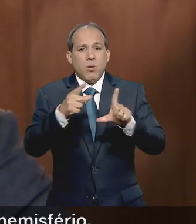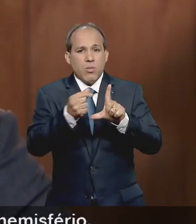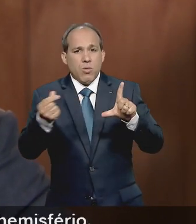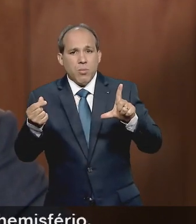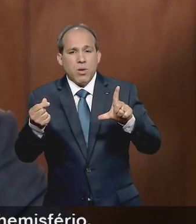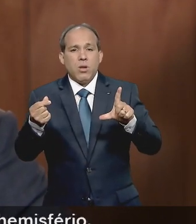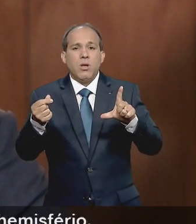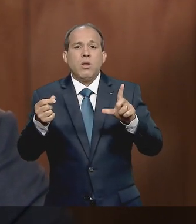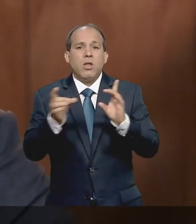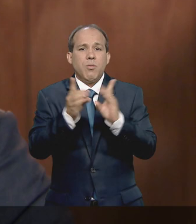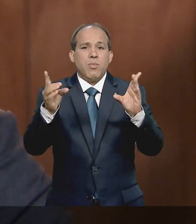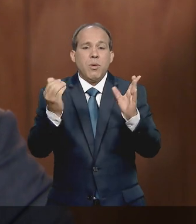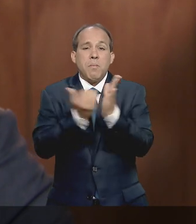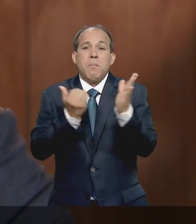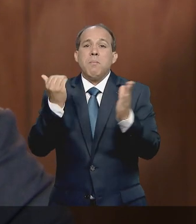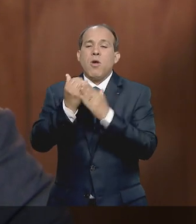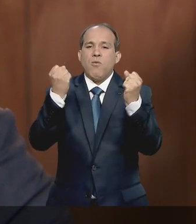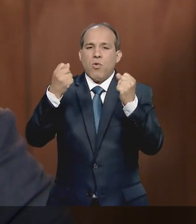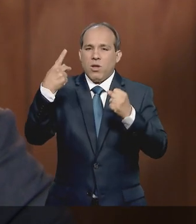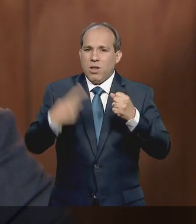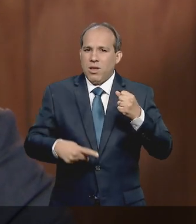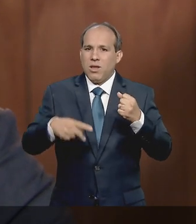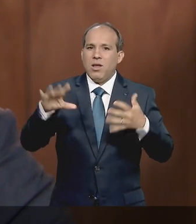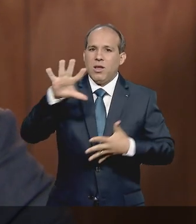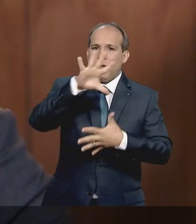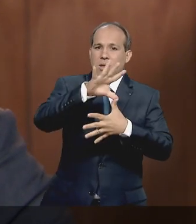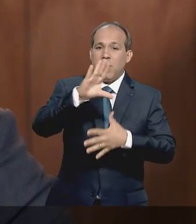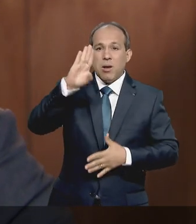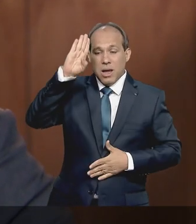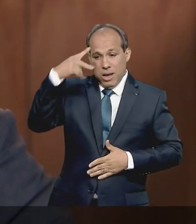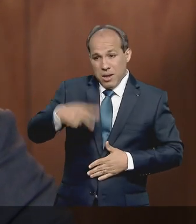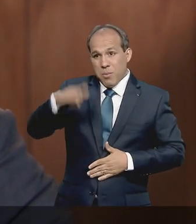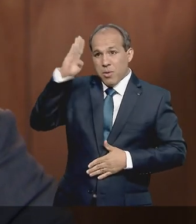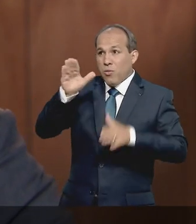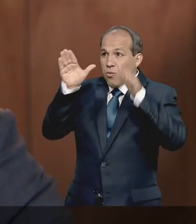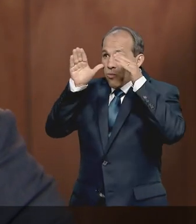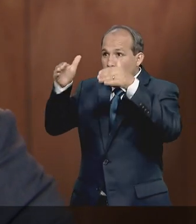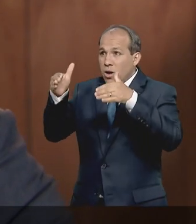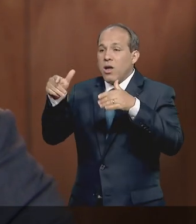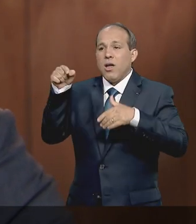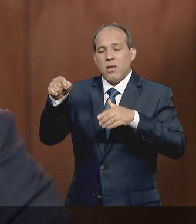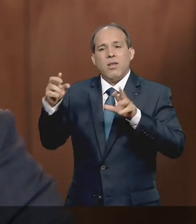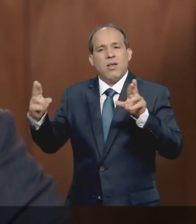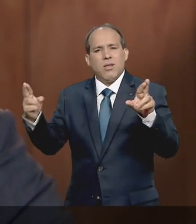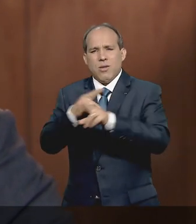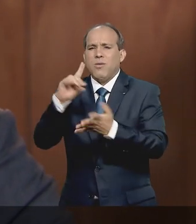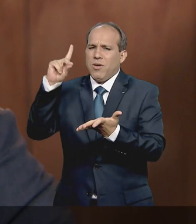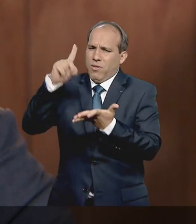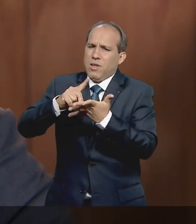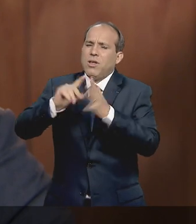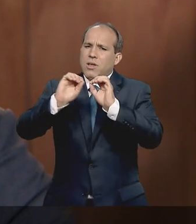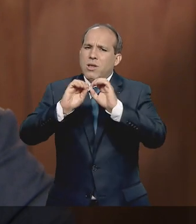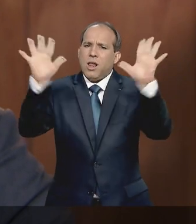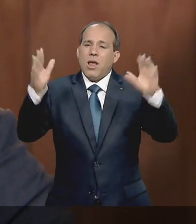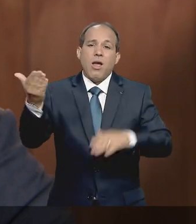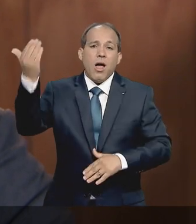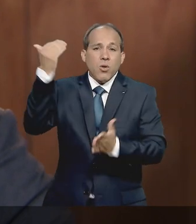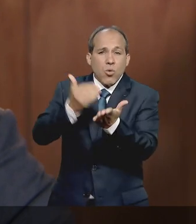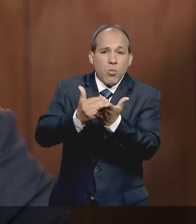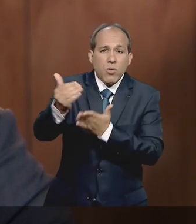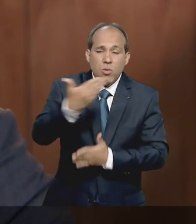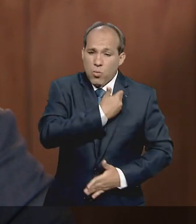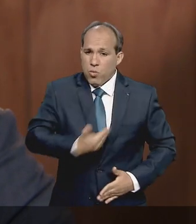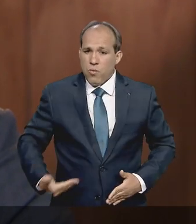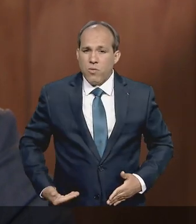democracias do Hemisfério a e a verdade que o Brasil confere a esta relação é clara e sincera desde o